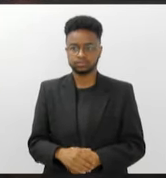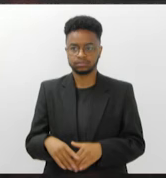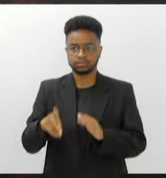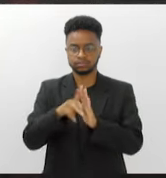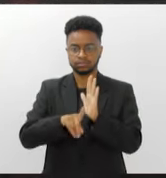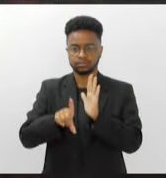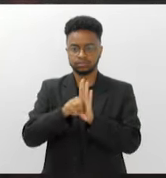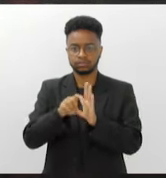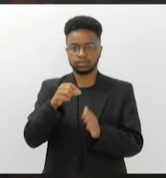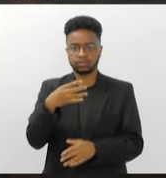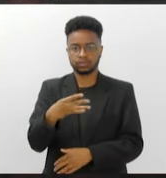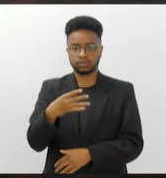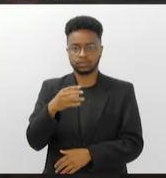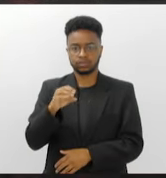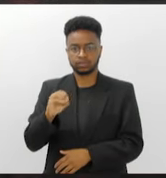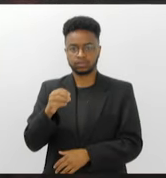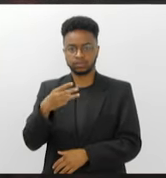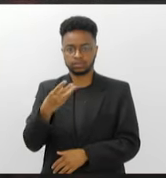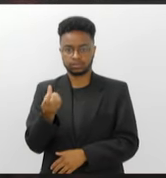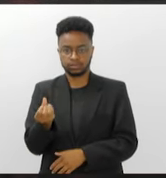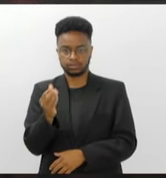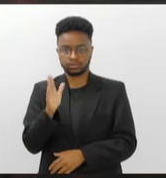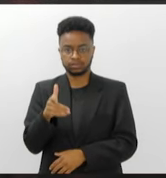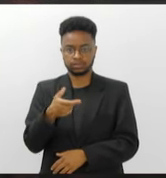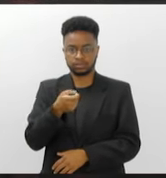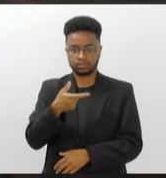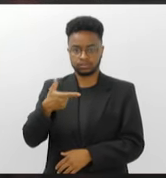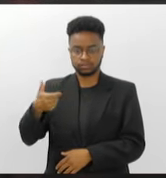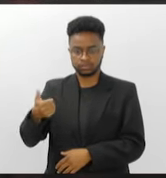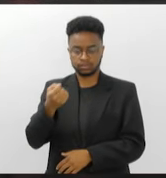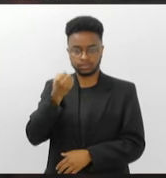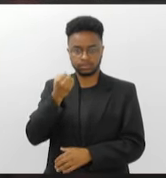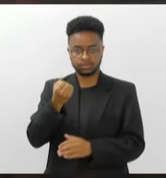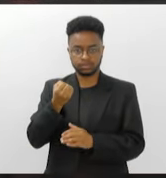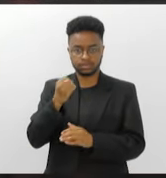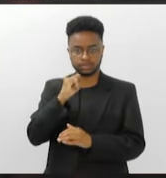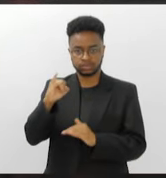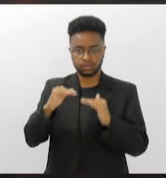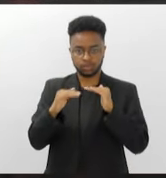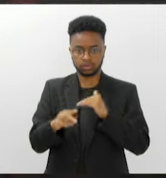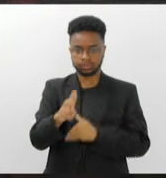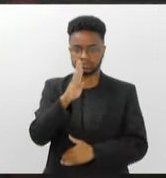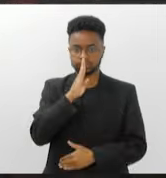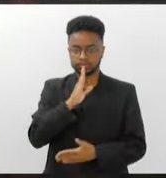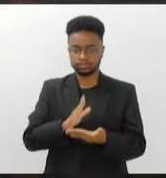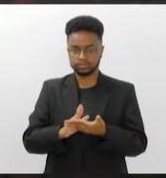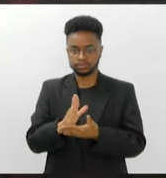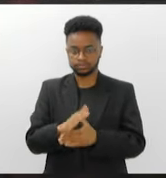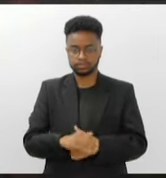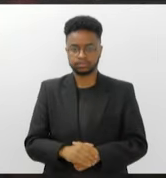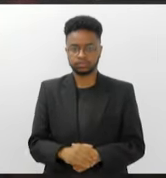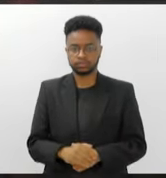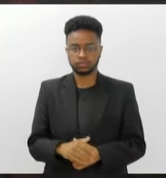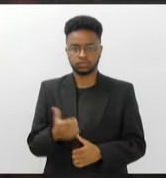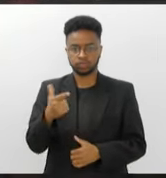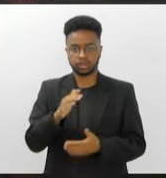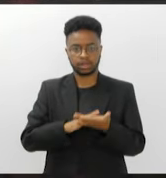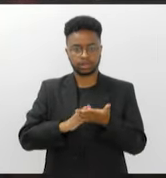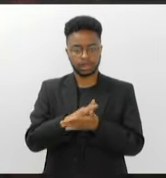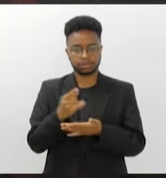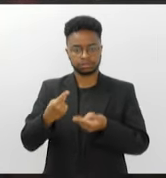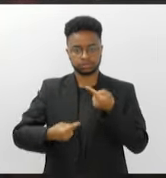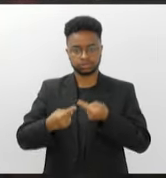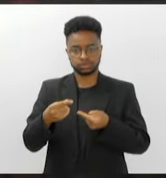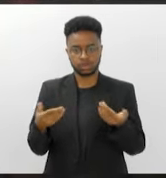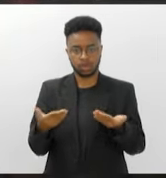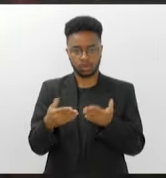Projeto de lei 4036/21, deputado Márcio Galberto. Senhores que aprovam, permaneçam como estão, aprovado. Nada mais havendo a tratar